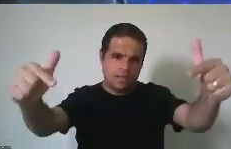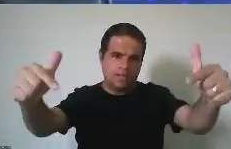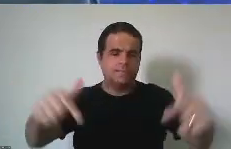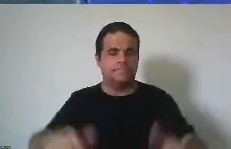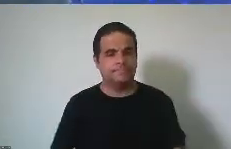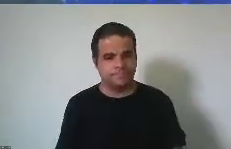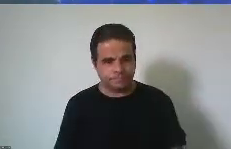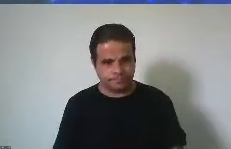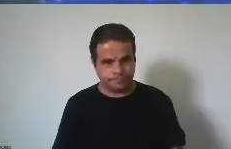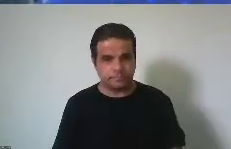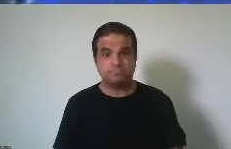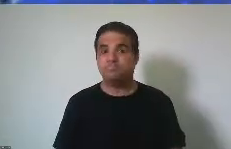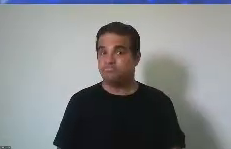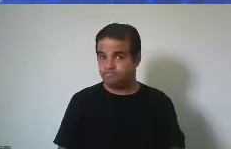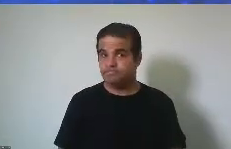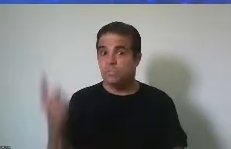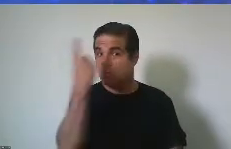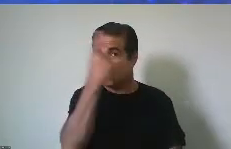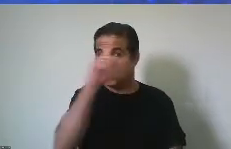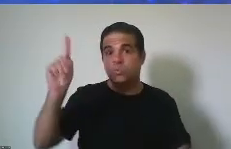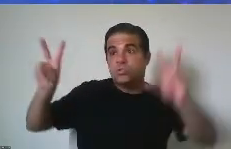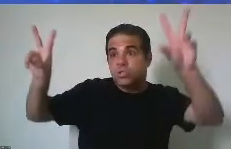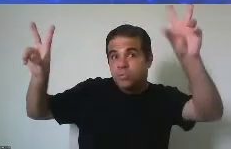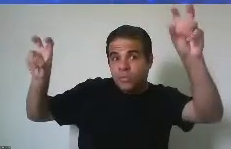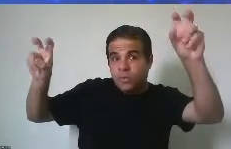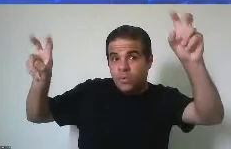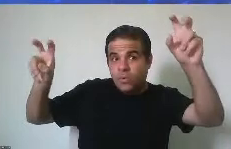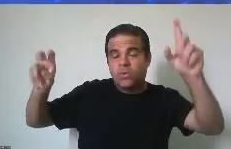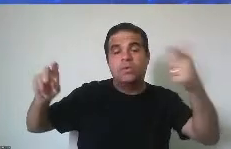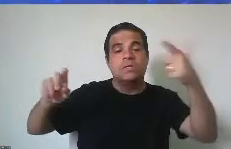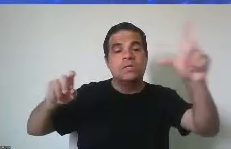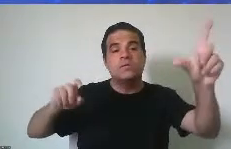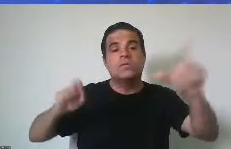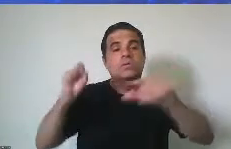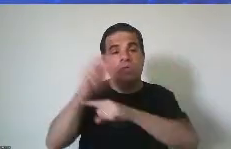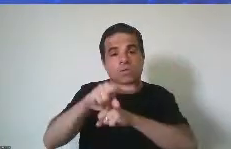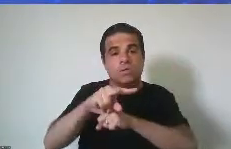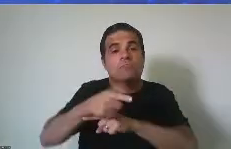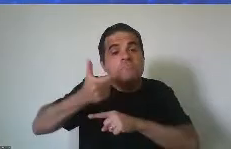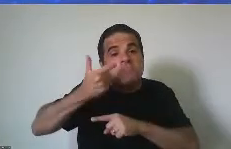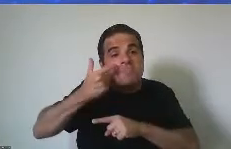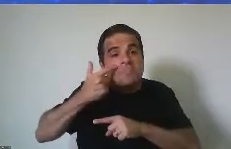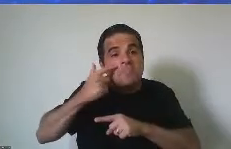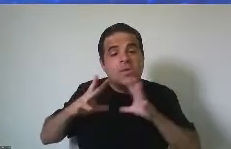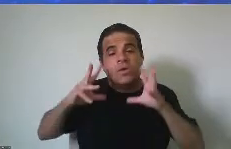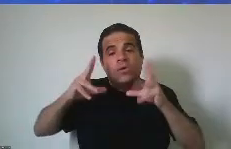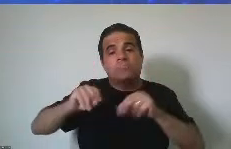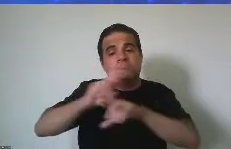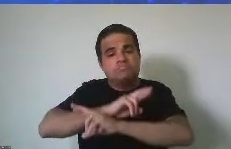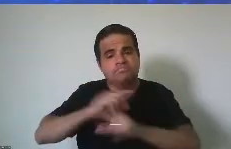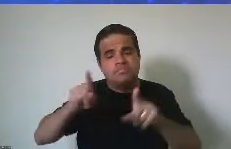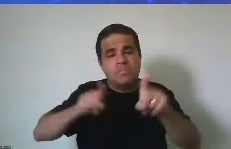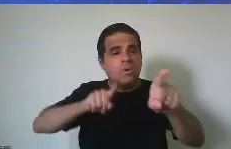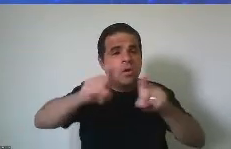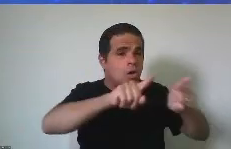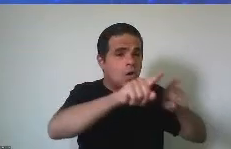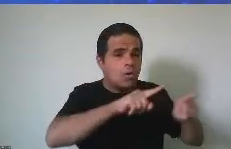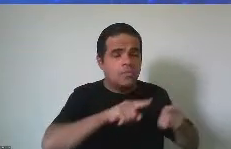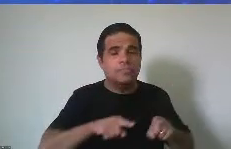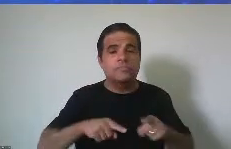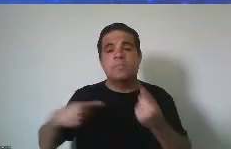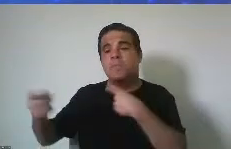agora entramos no último capítulo de onde a gente vai ver diferenciais competitivo que com que